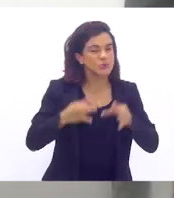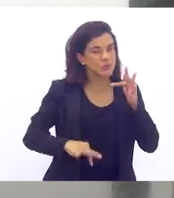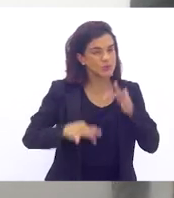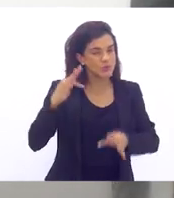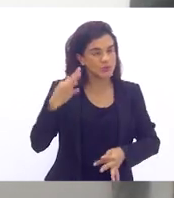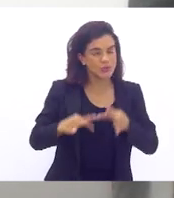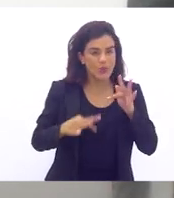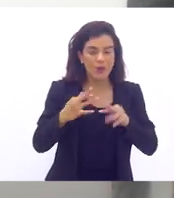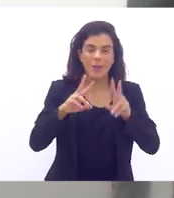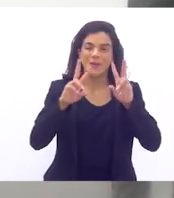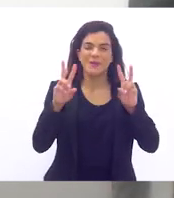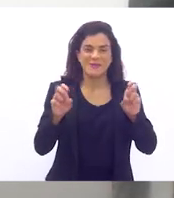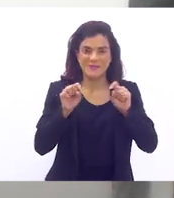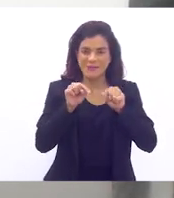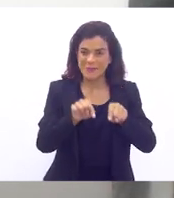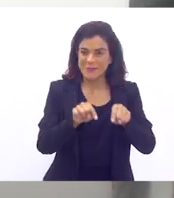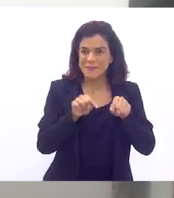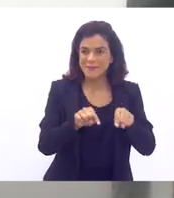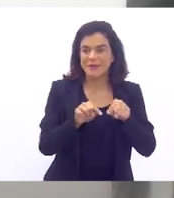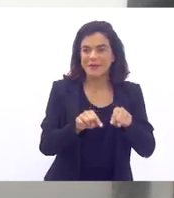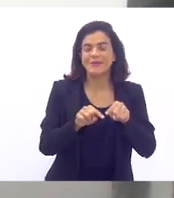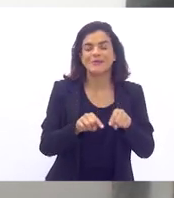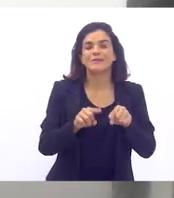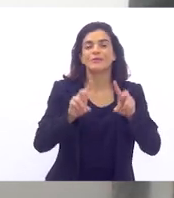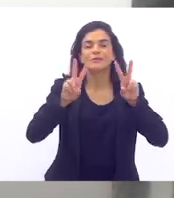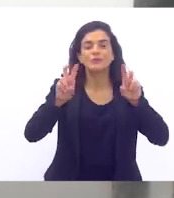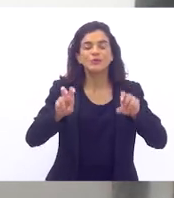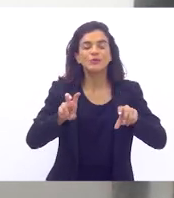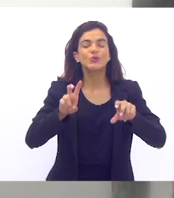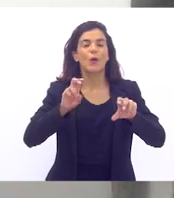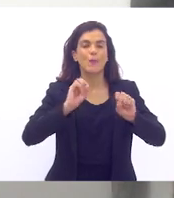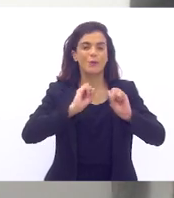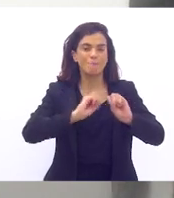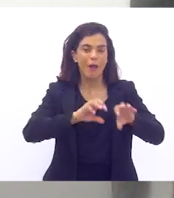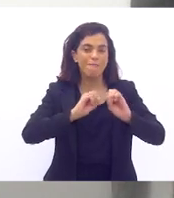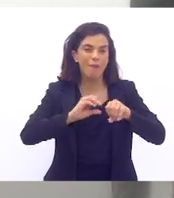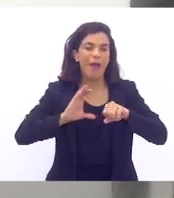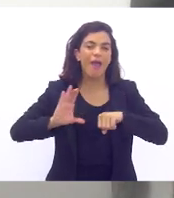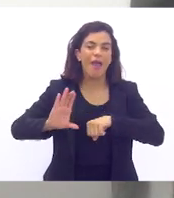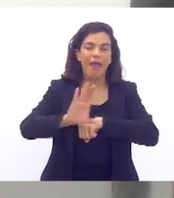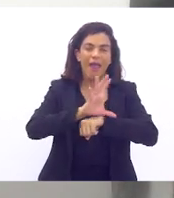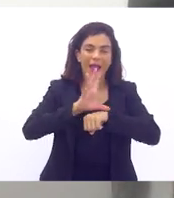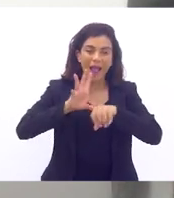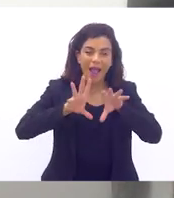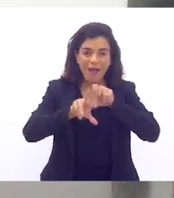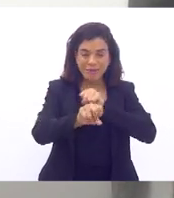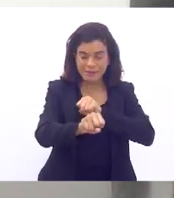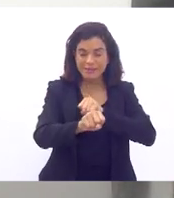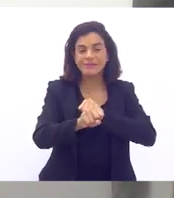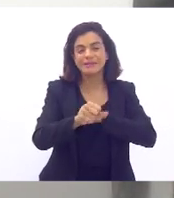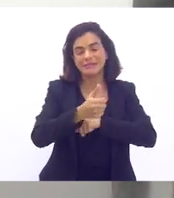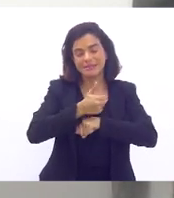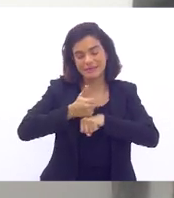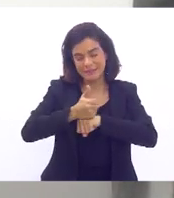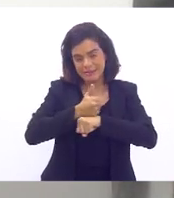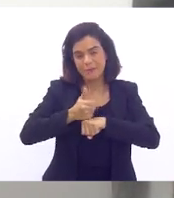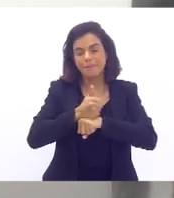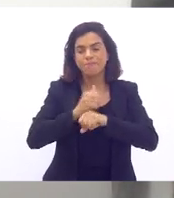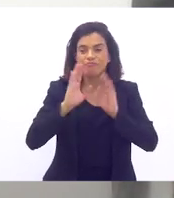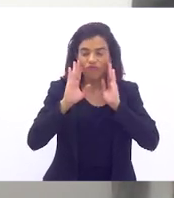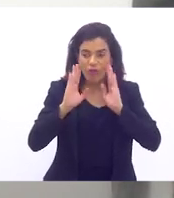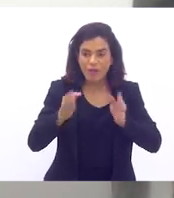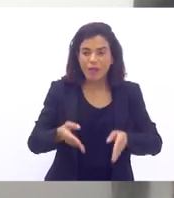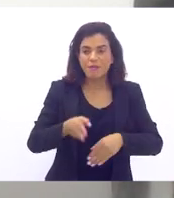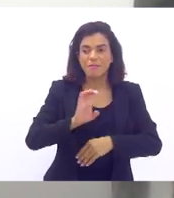é sobre isso né É sobre essa capacitação Esse reconhecimento daquilo que é próprio para o paciente de